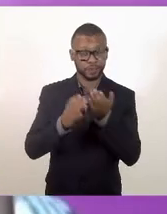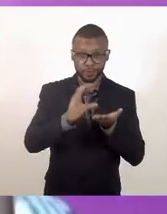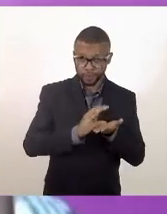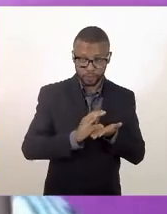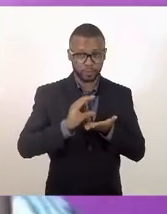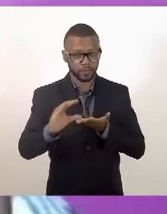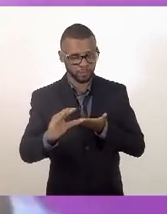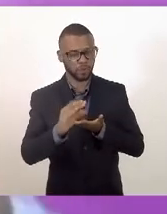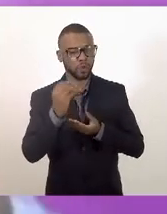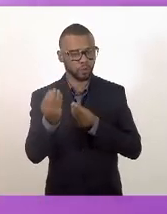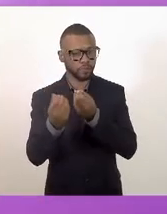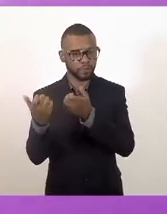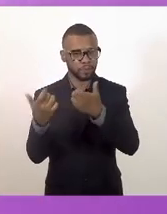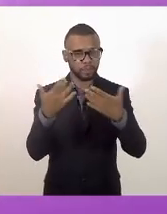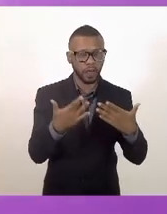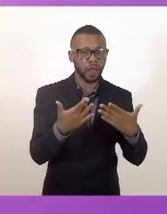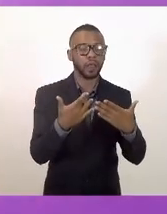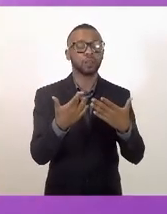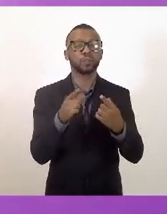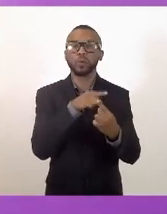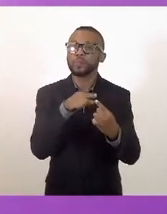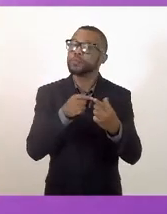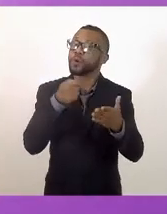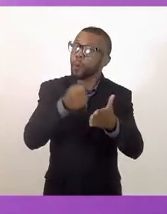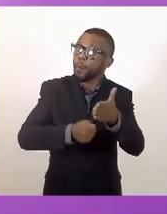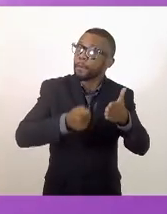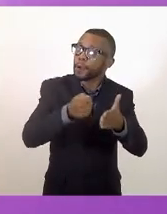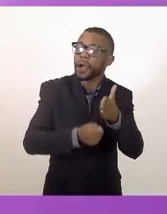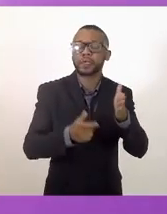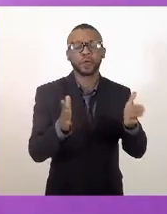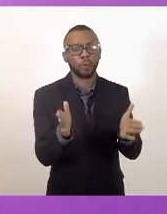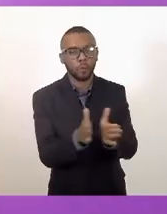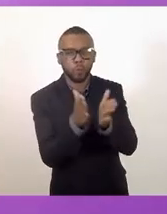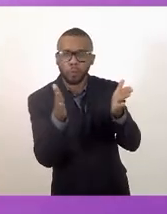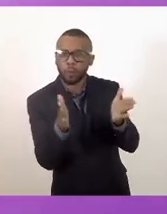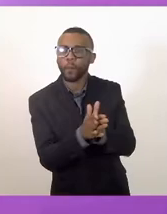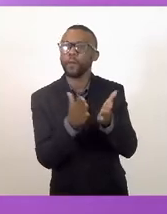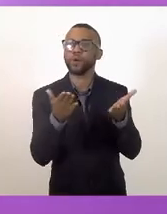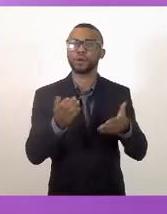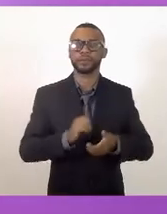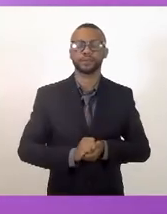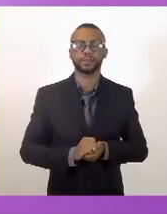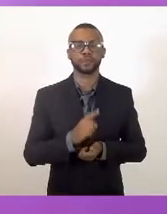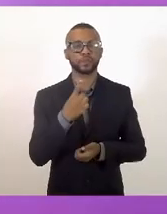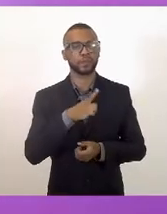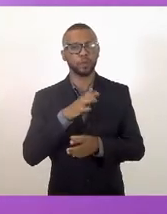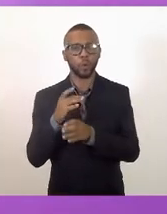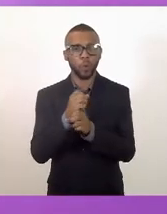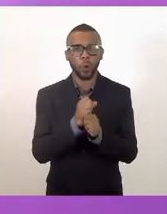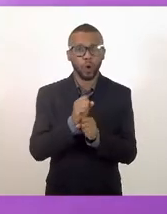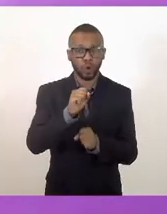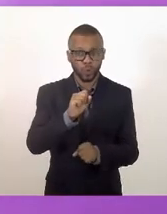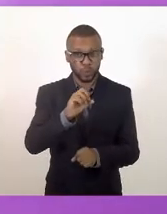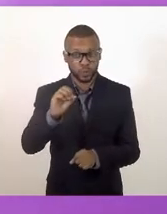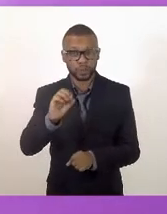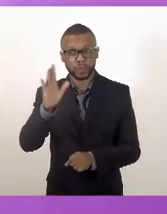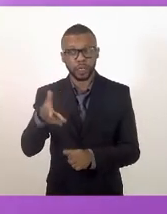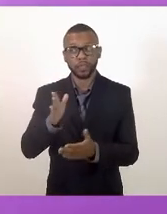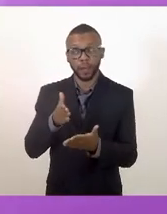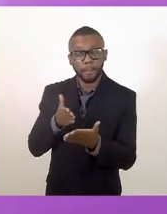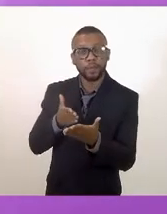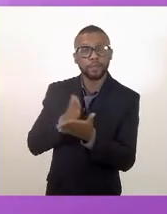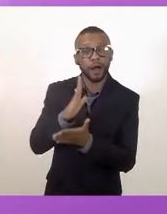do Fundo de Combate à Pobreza, né, 0,2%, que já está aprovado nessa